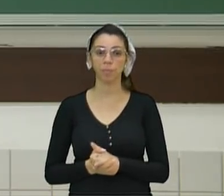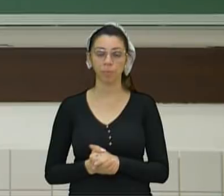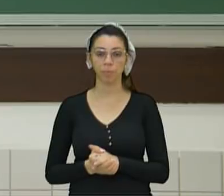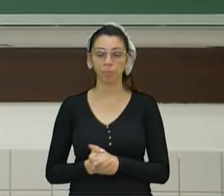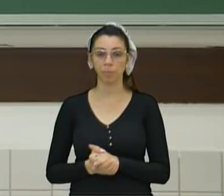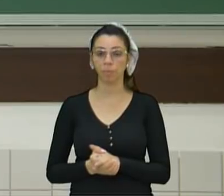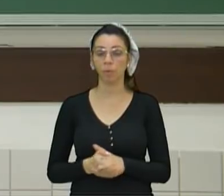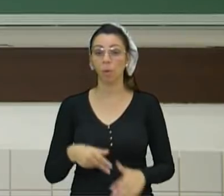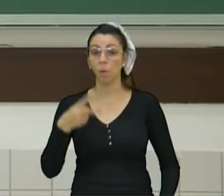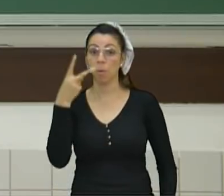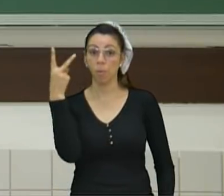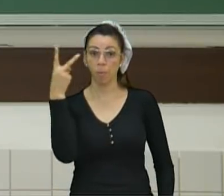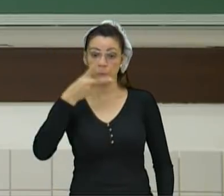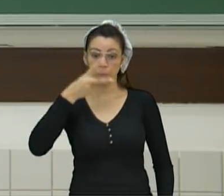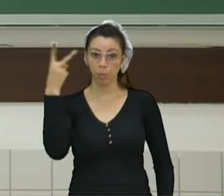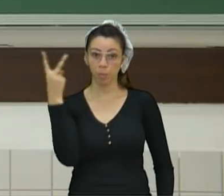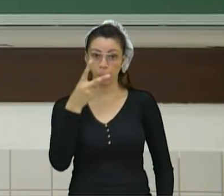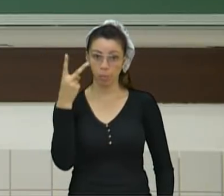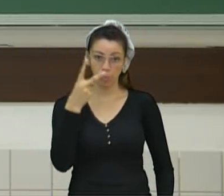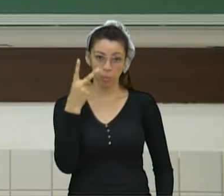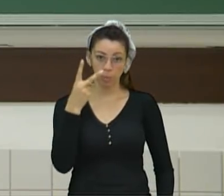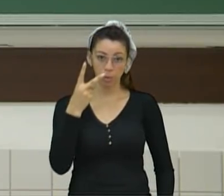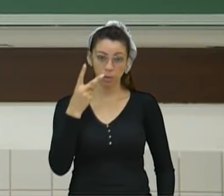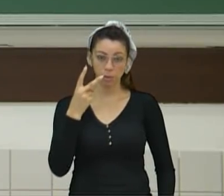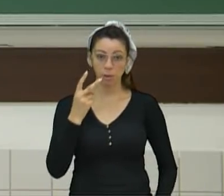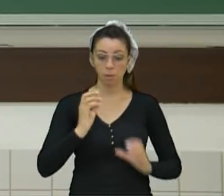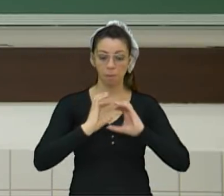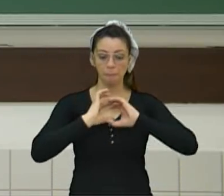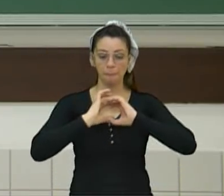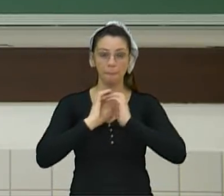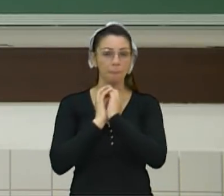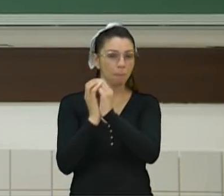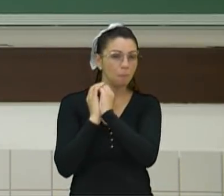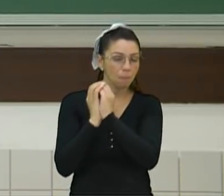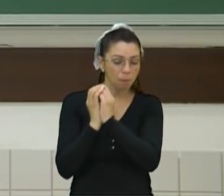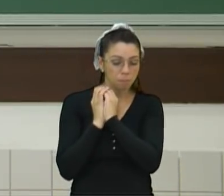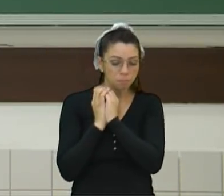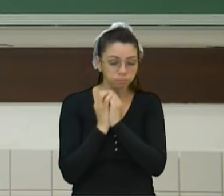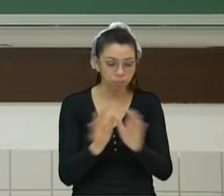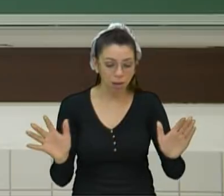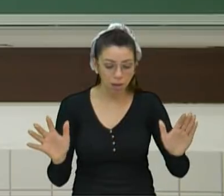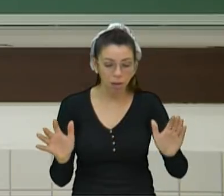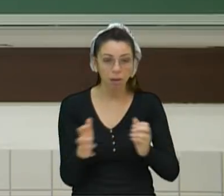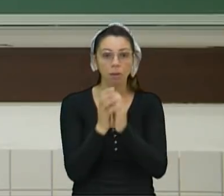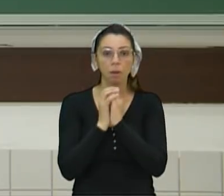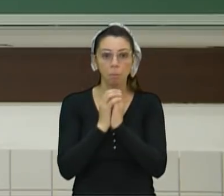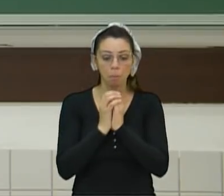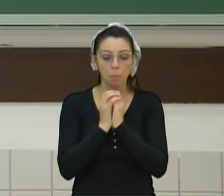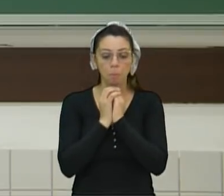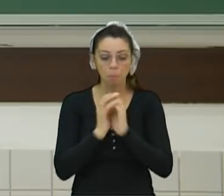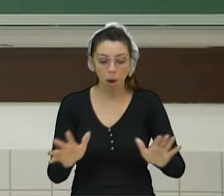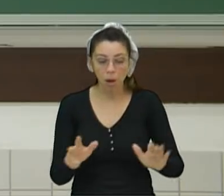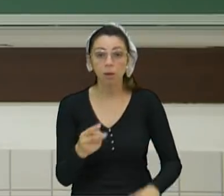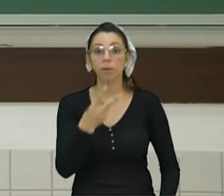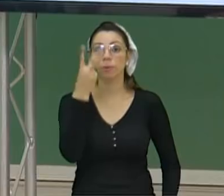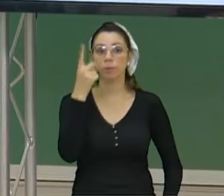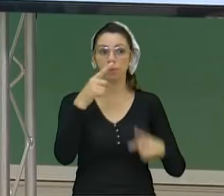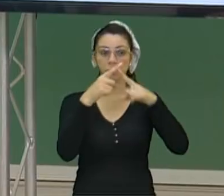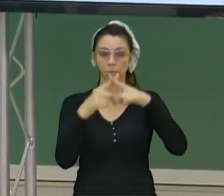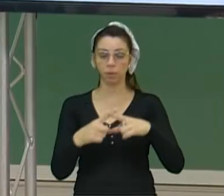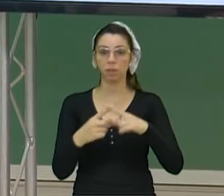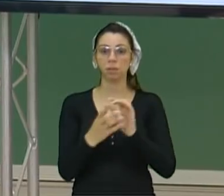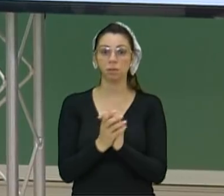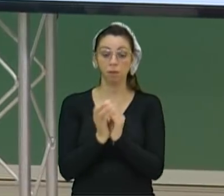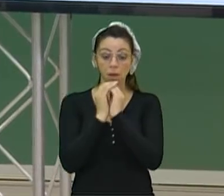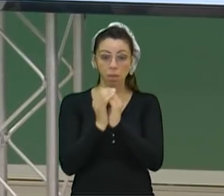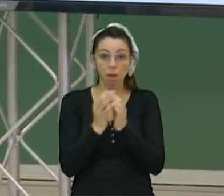2 lançamentos sucessivos de um dado perfeito. Por que perfeito, pessoal? Quando nós falamos de dado perfeito, é que ele